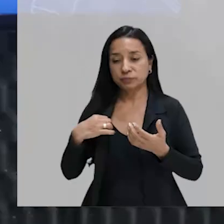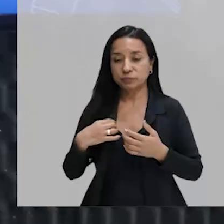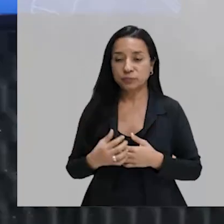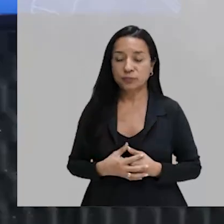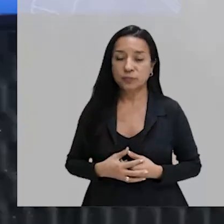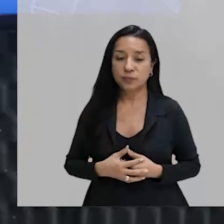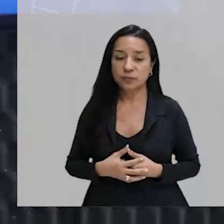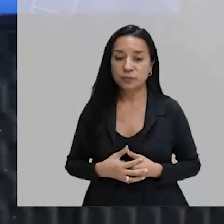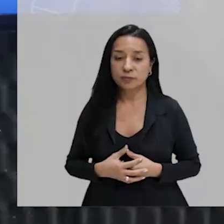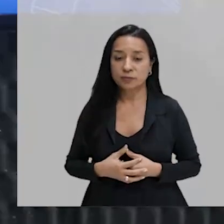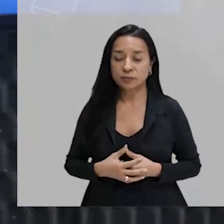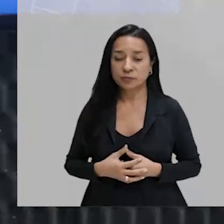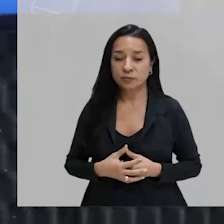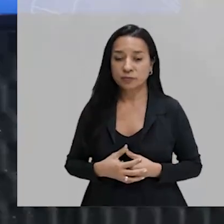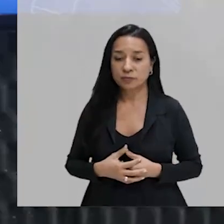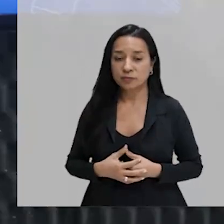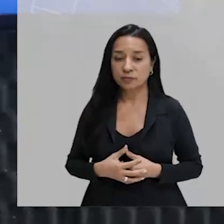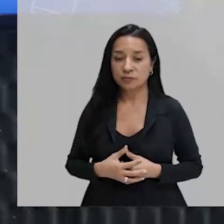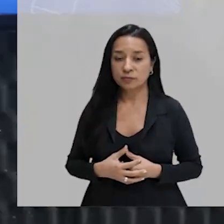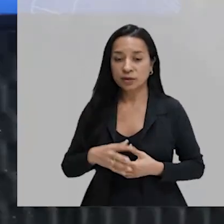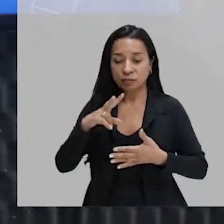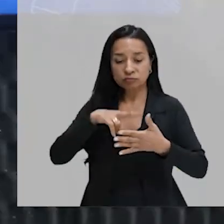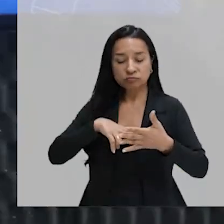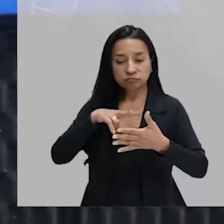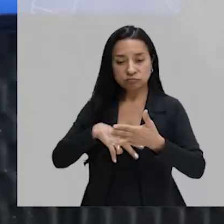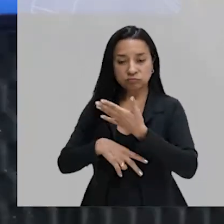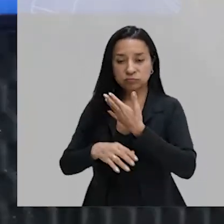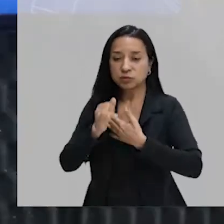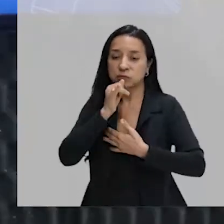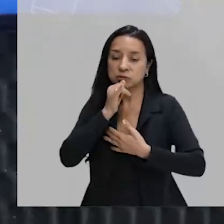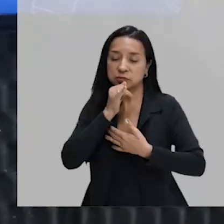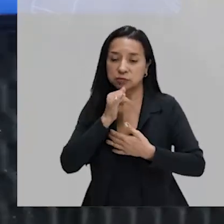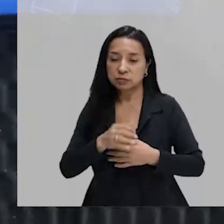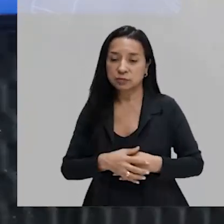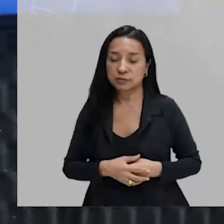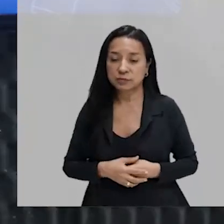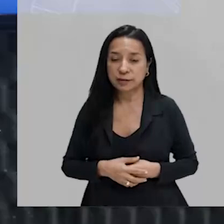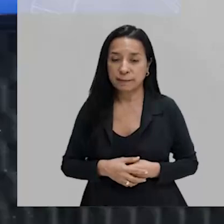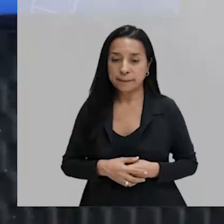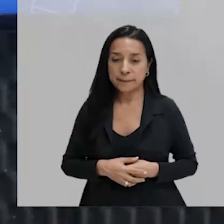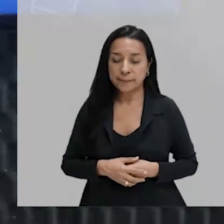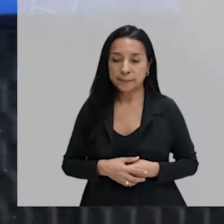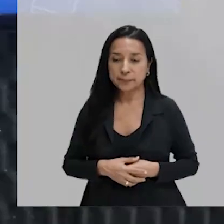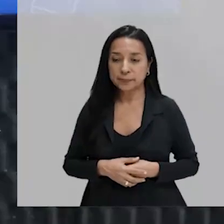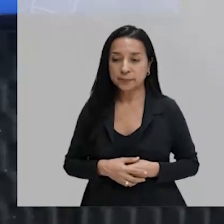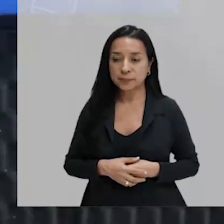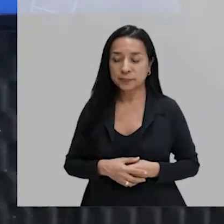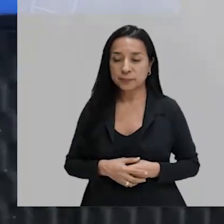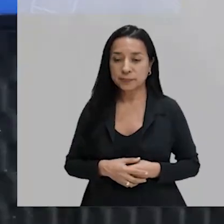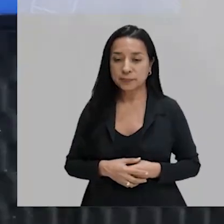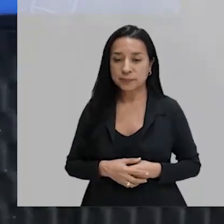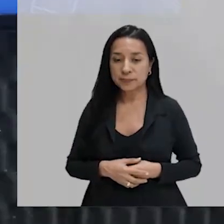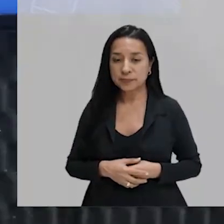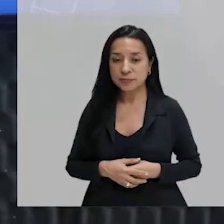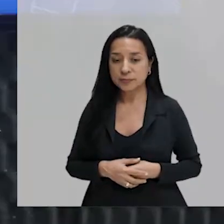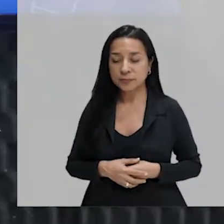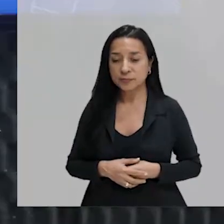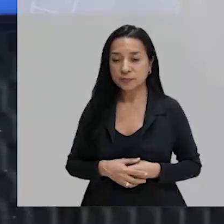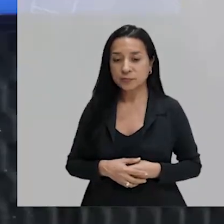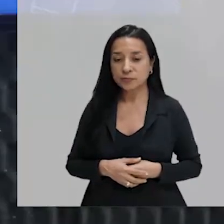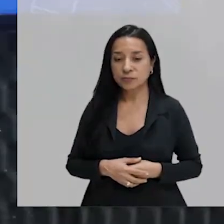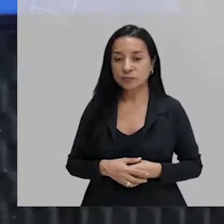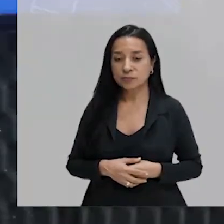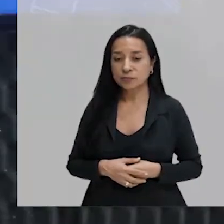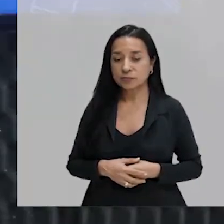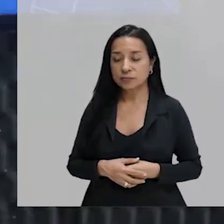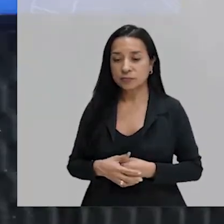Outras viagens virão. O termo outras acompanha o substantivo viagens, sem especificar quais